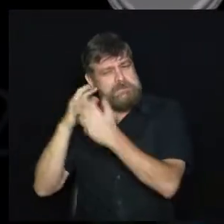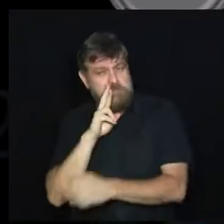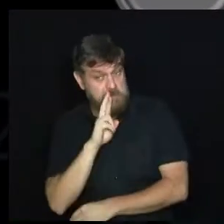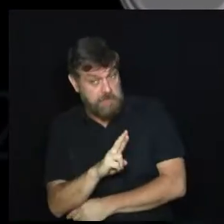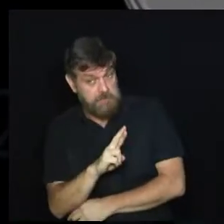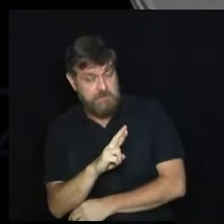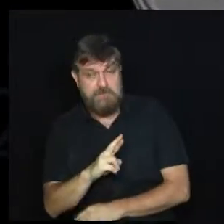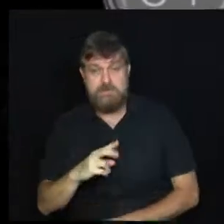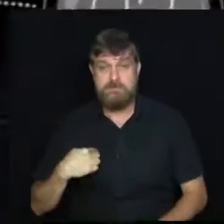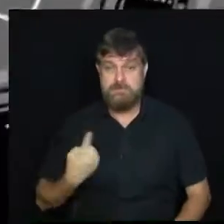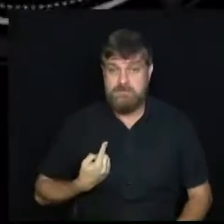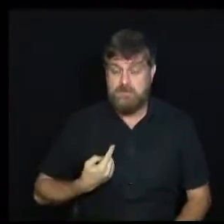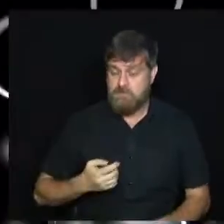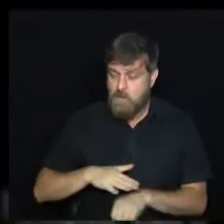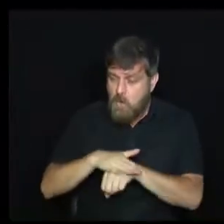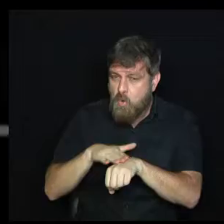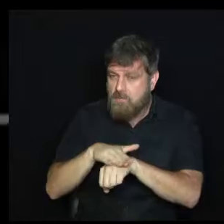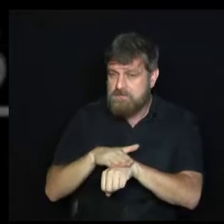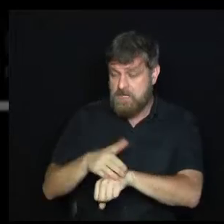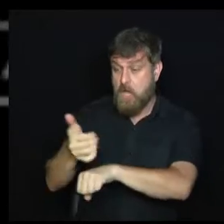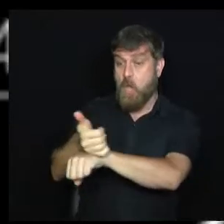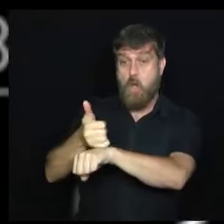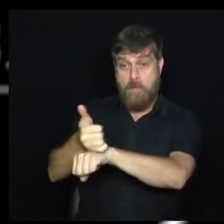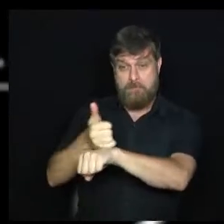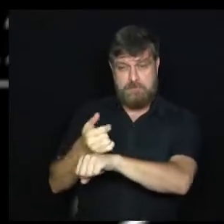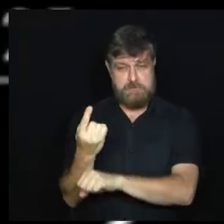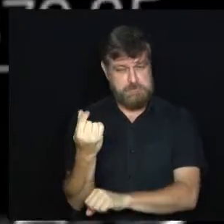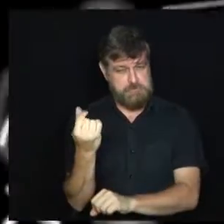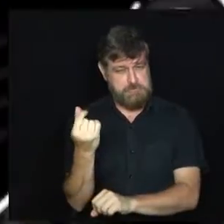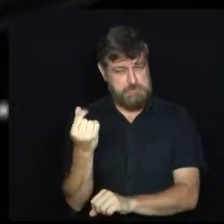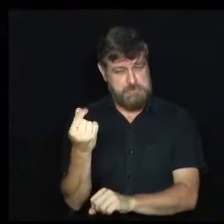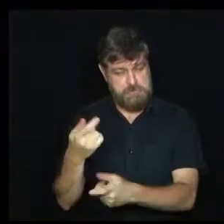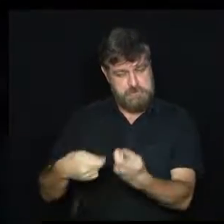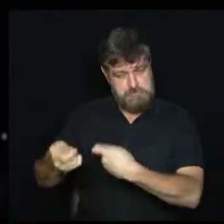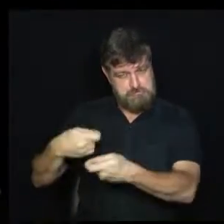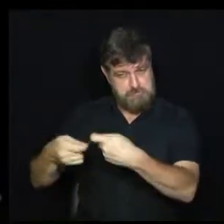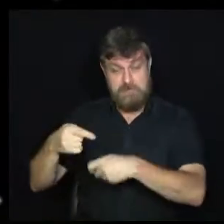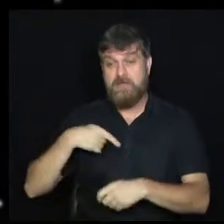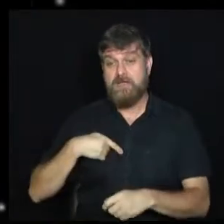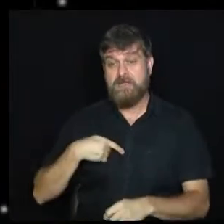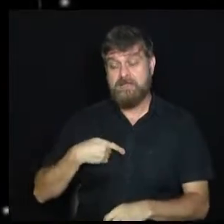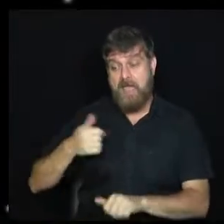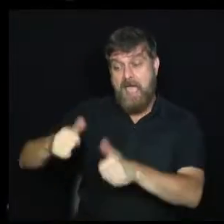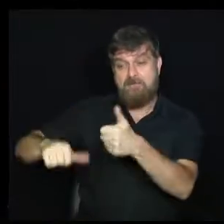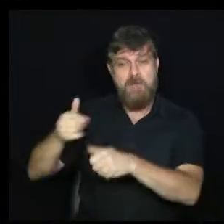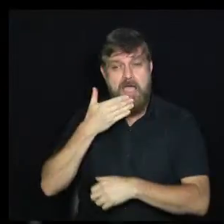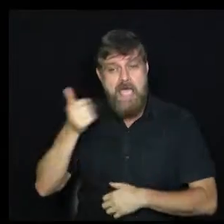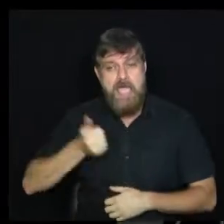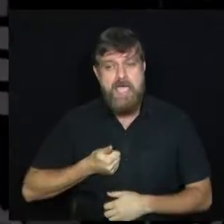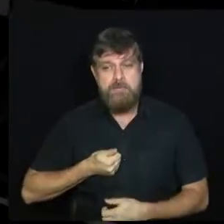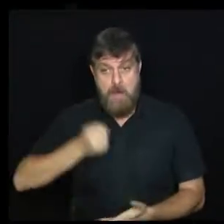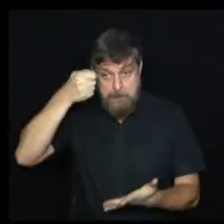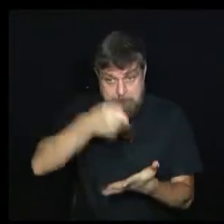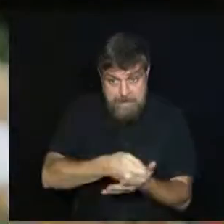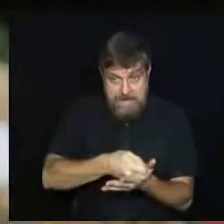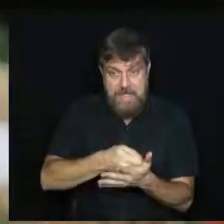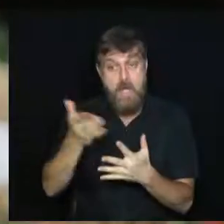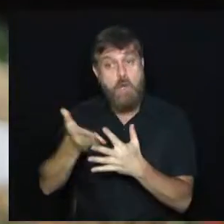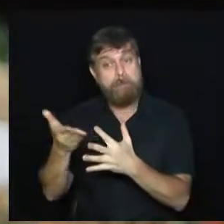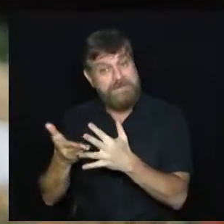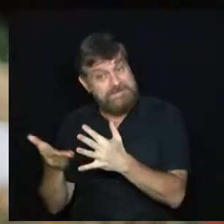não é? Por isso, eu conversei com um especialista em finanças que analisou o que é melhor, pagar à vista ou parcelado. Confere aí.